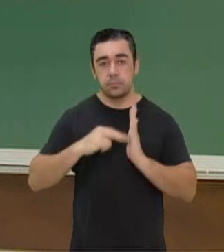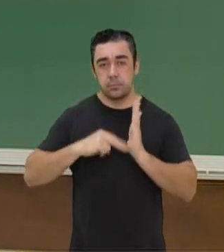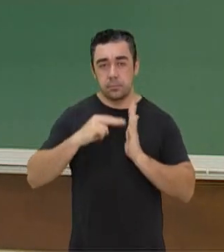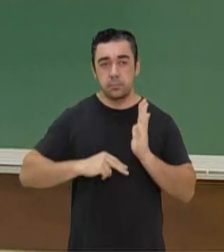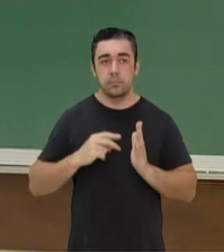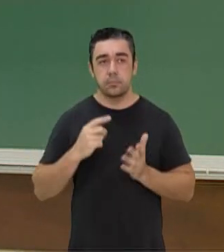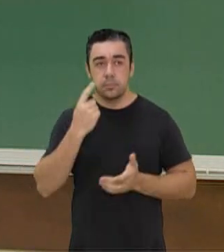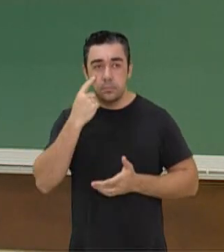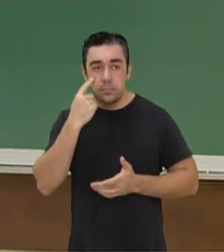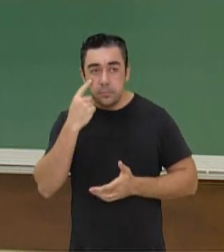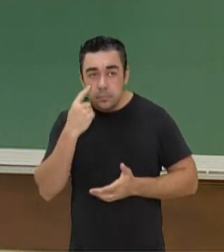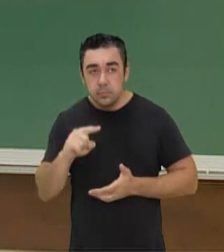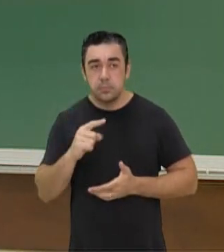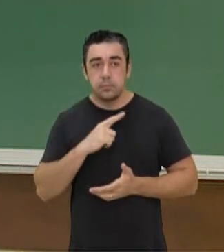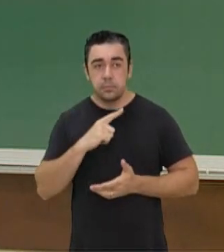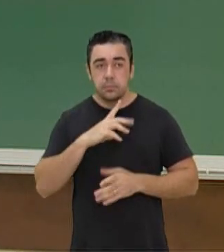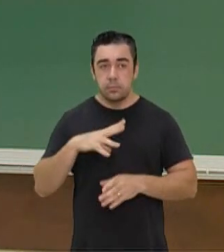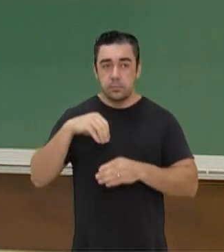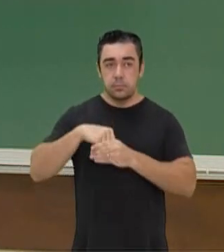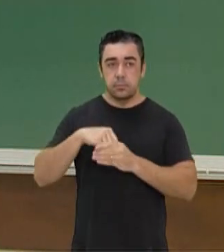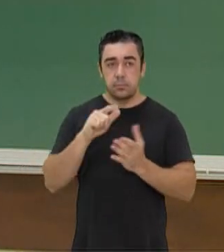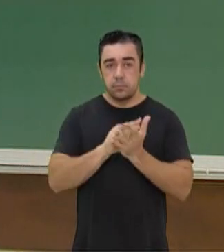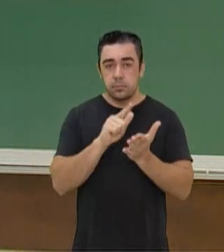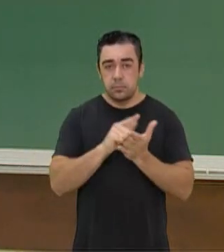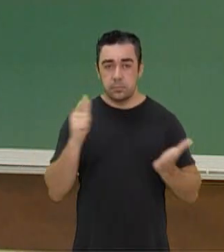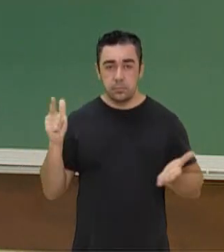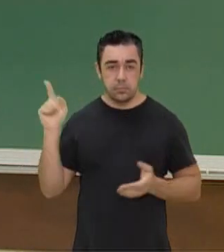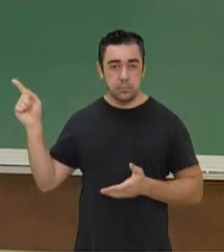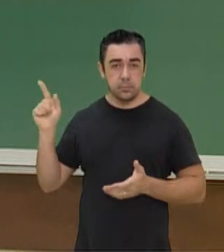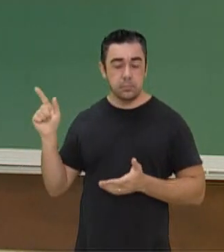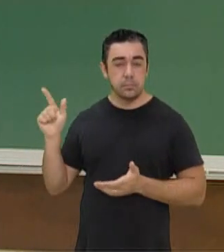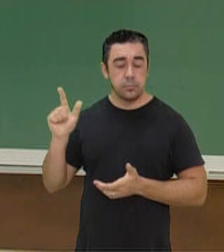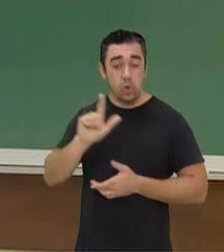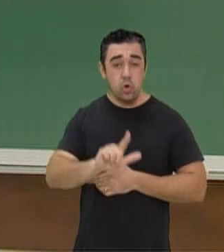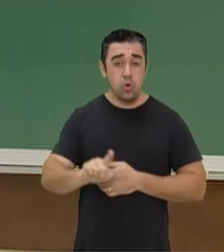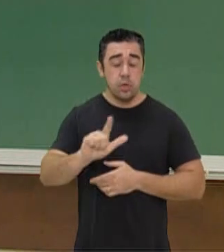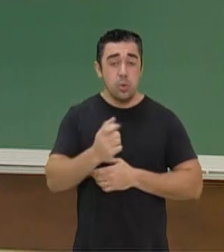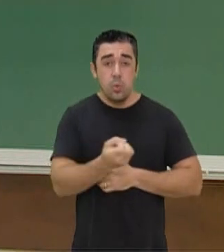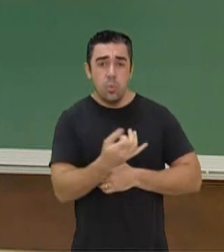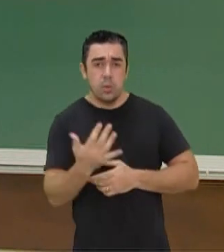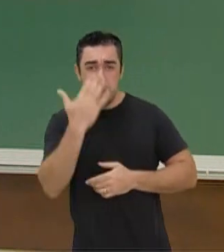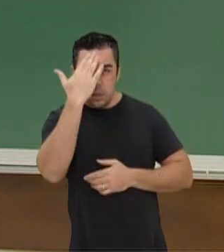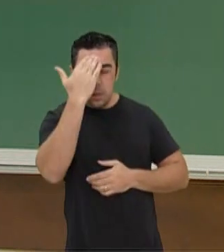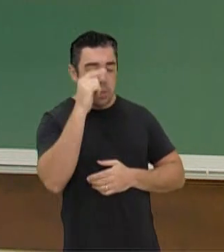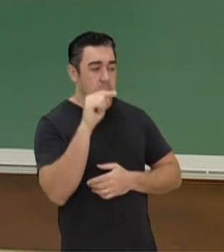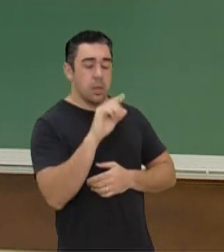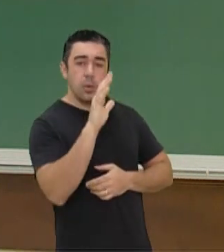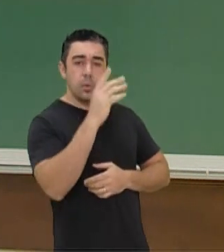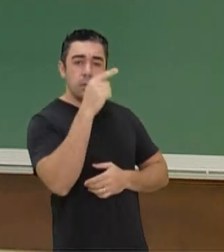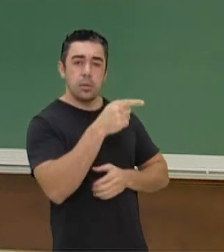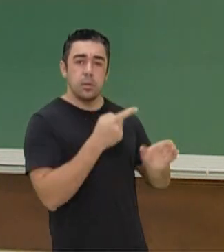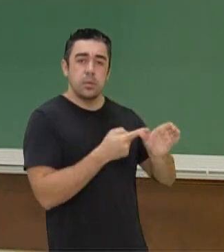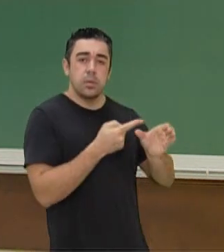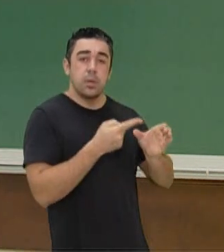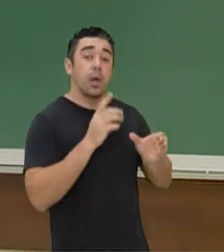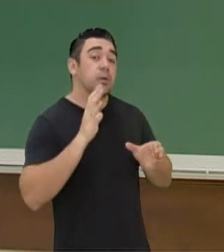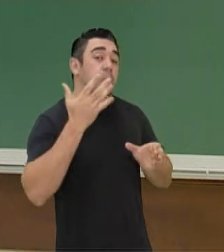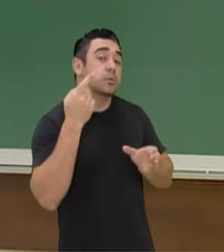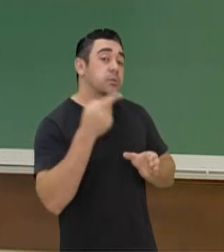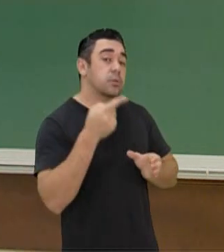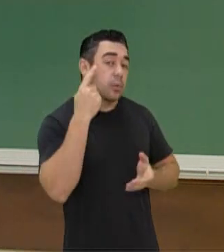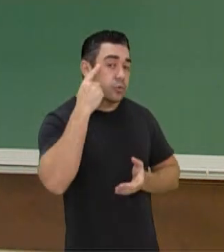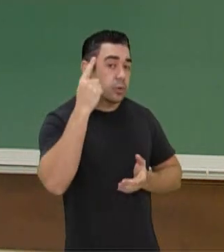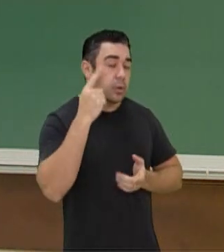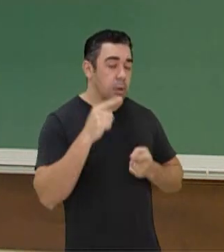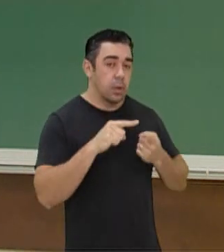o quanto, num jornal desse, Folha de Londrina, quanta coisa você vai ficar sabendo o que aconteceu naquele dia, o que está acontecendo